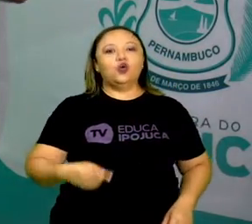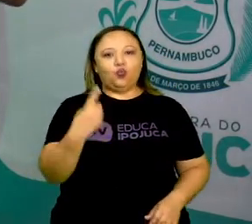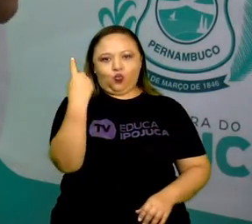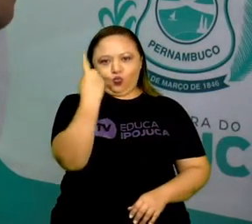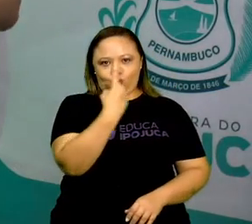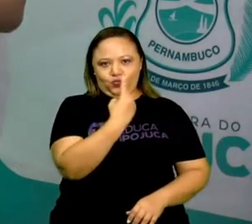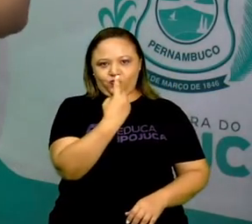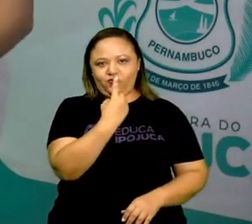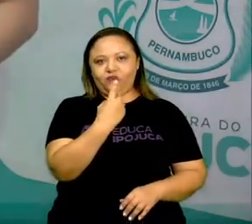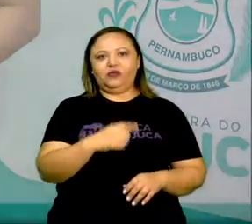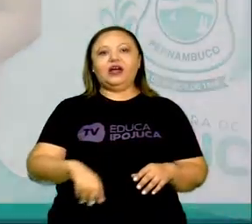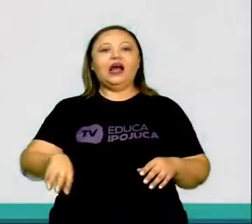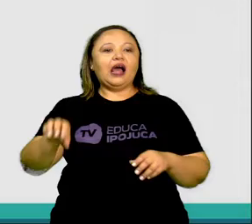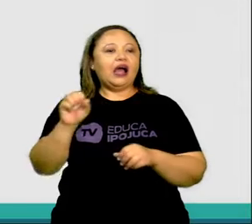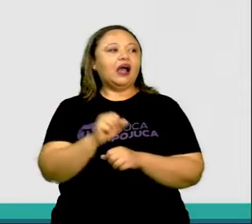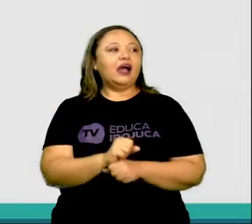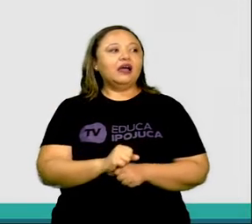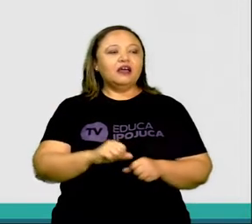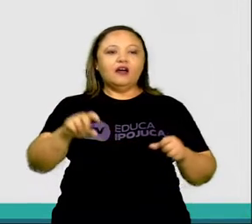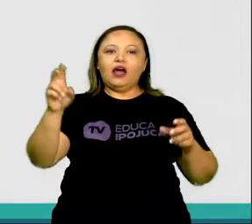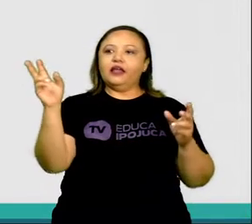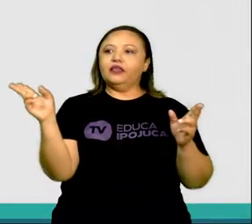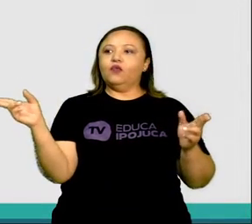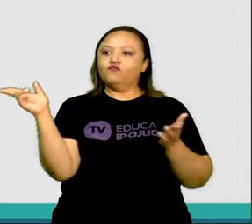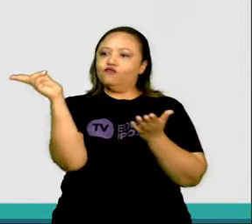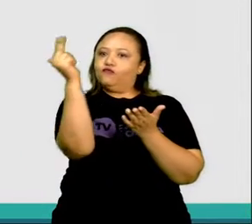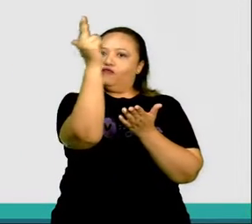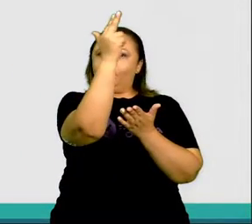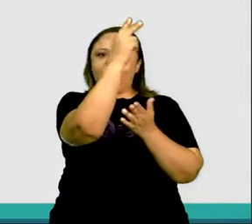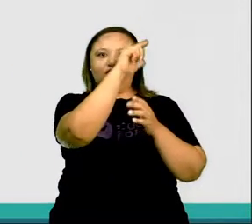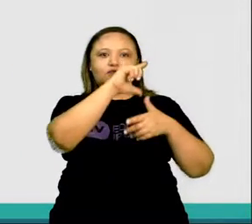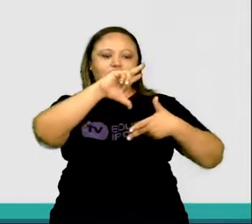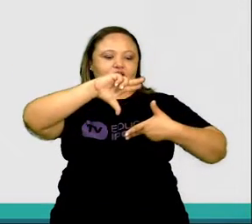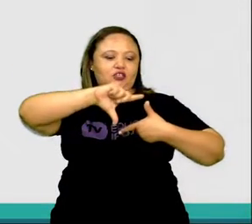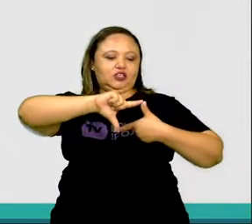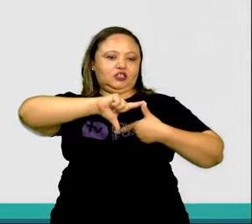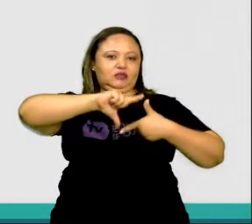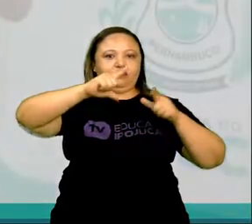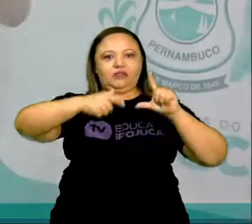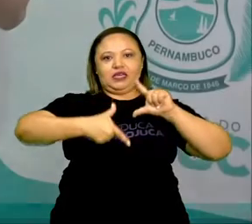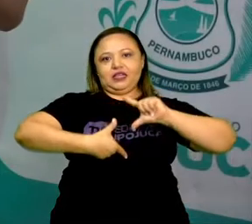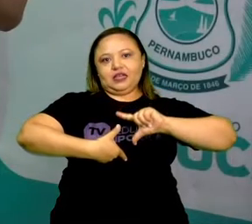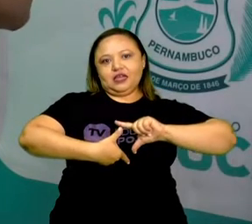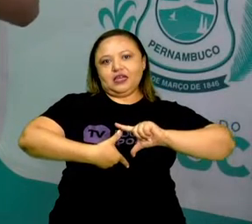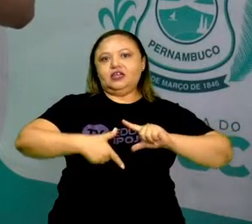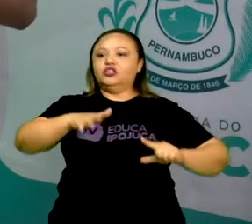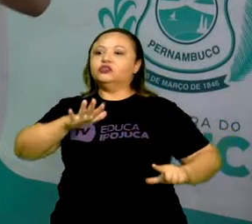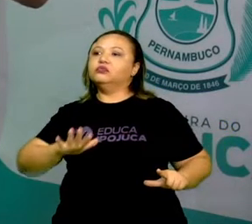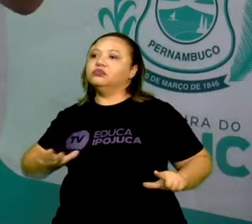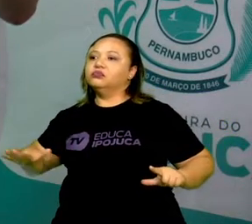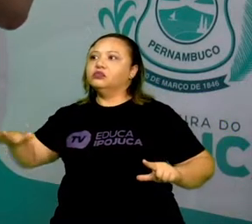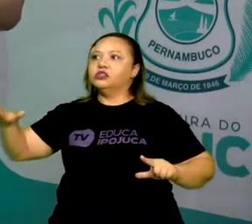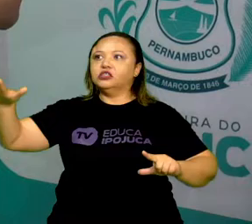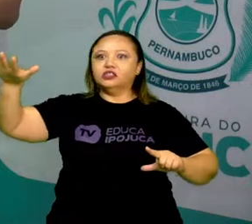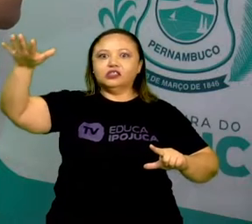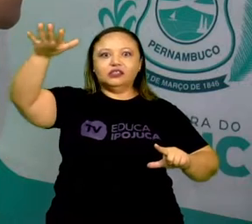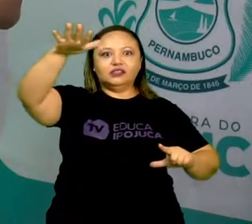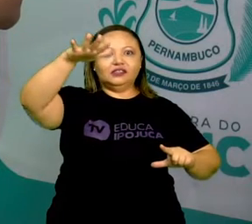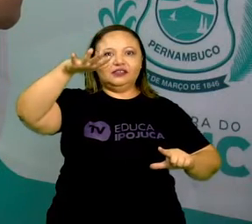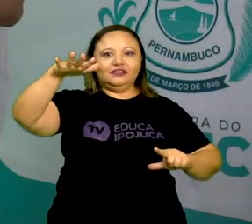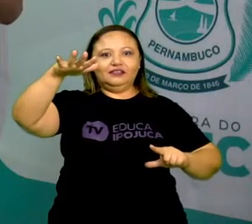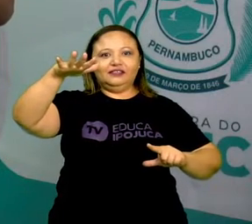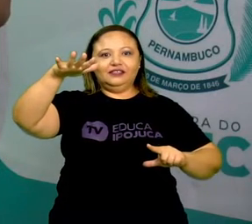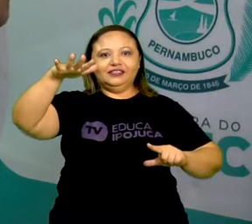matemática com o tema figuras geométricas espaciais. Se é espaciais, porque ela ocupa